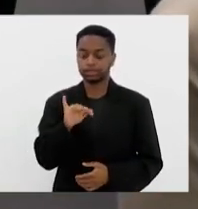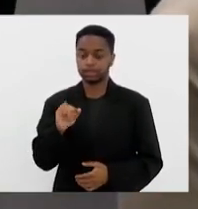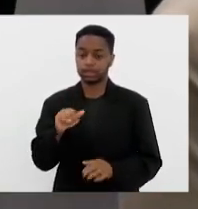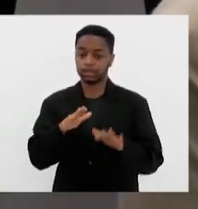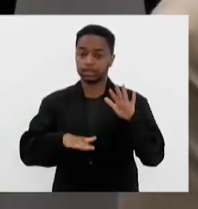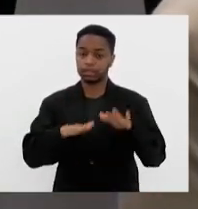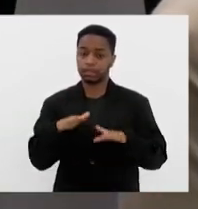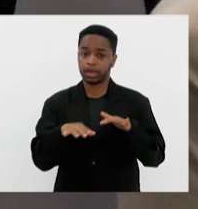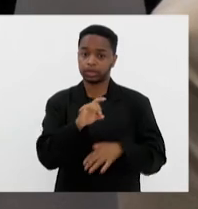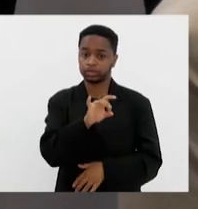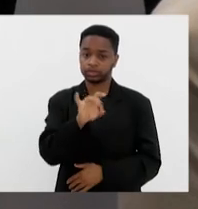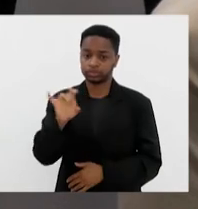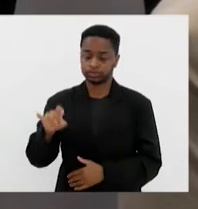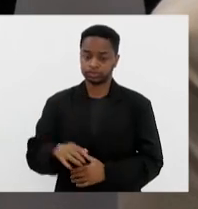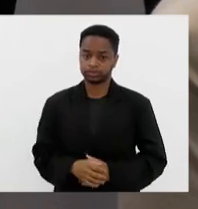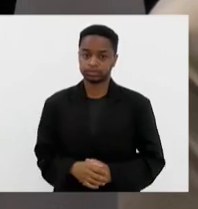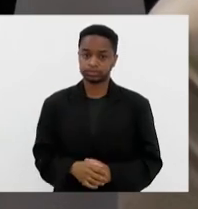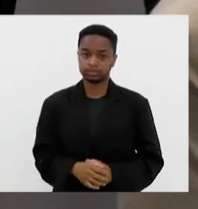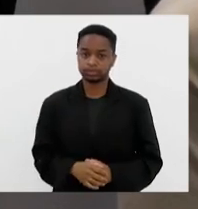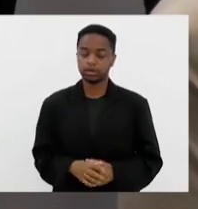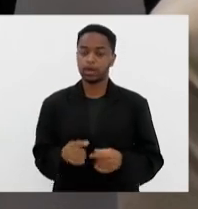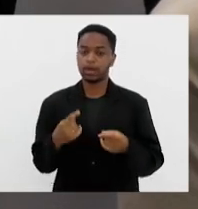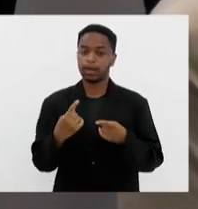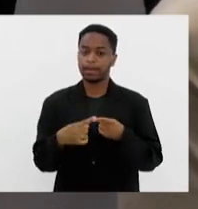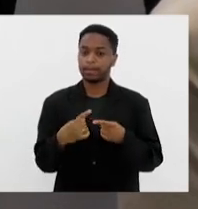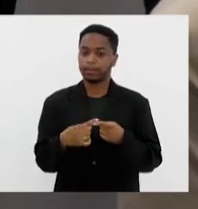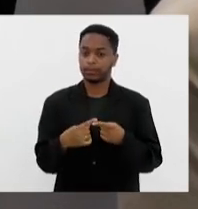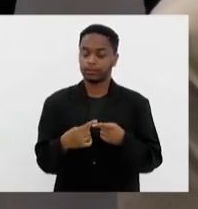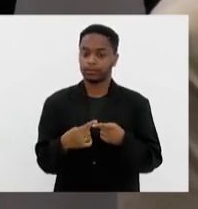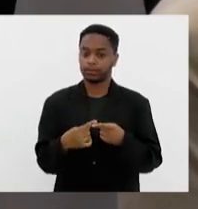do caso, né? Porque a exclusão,